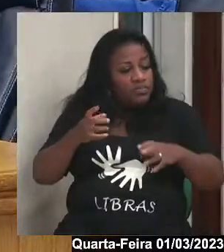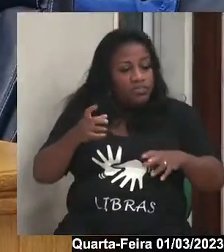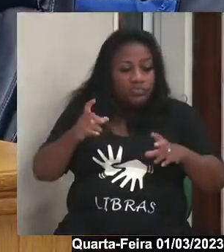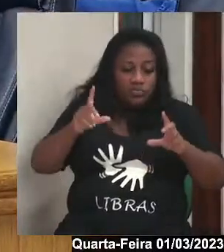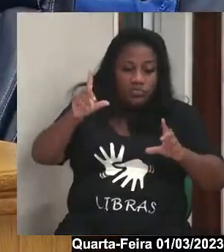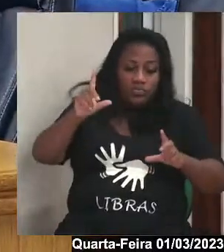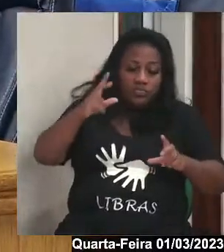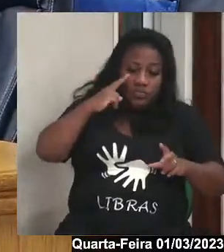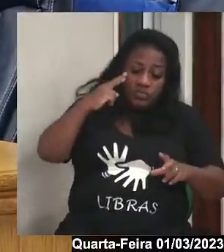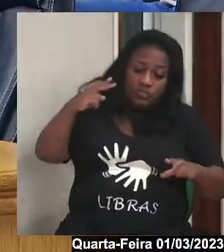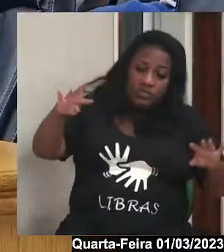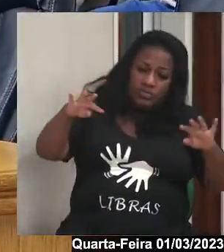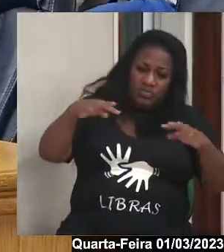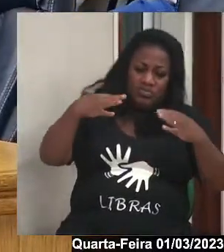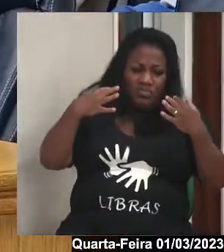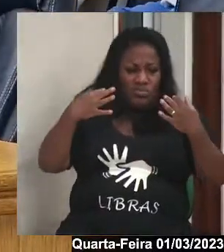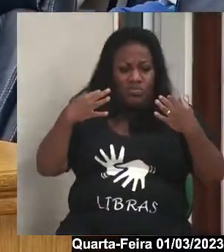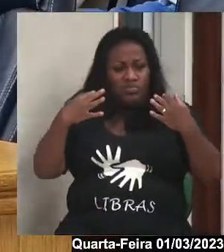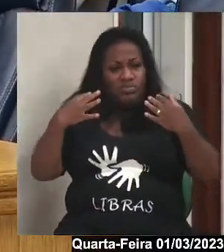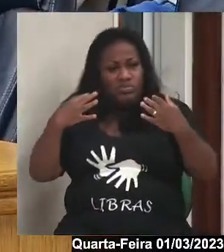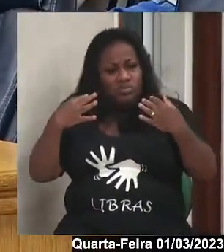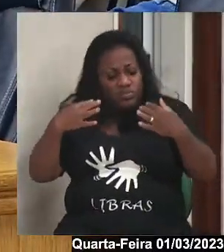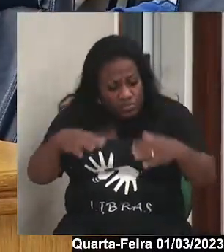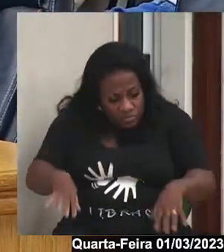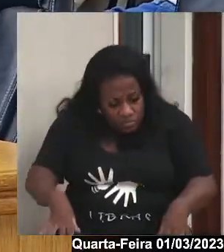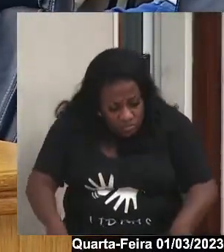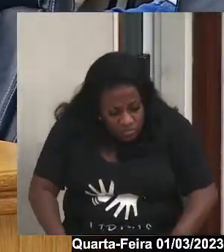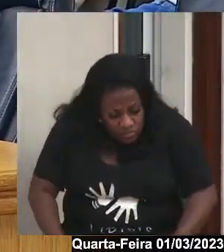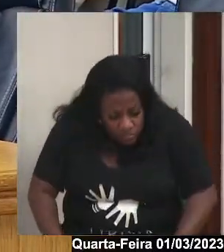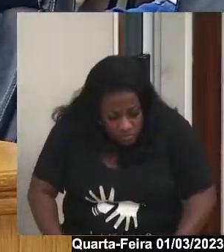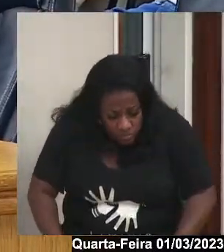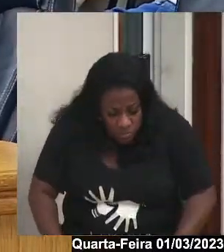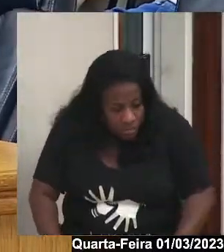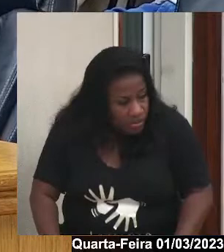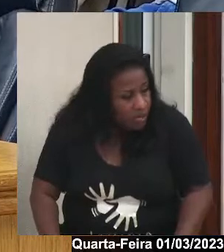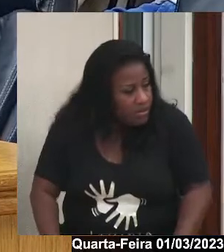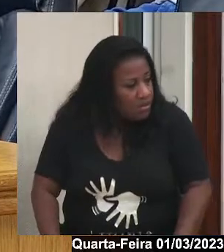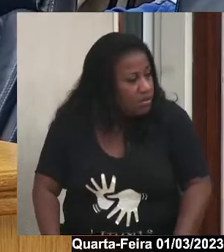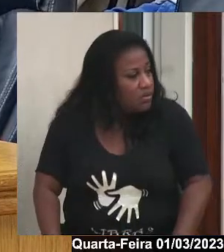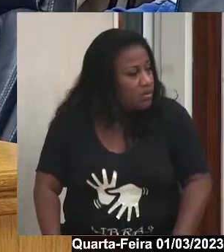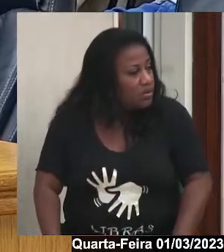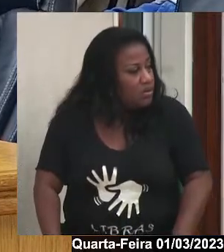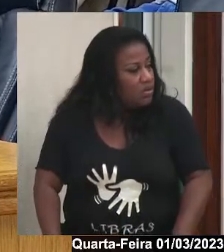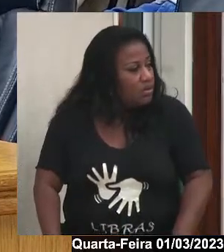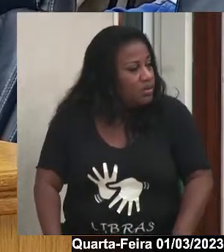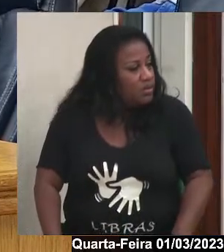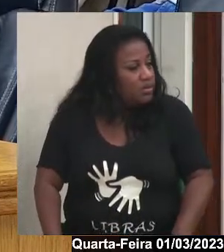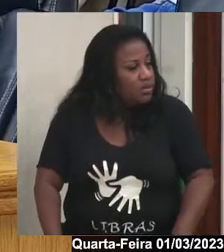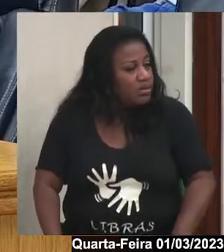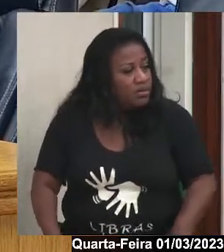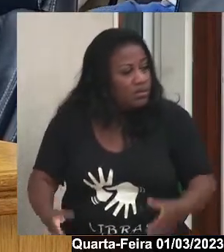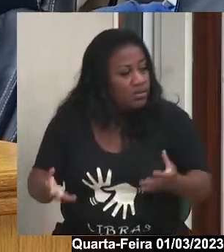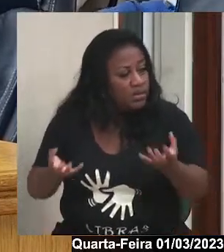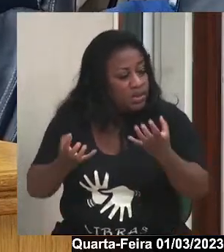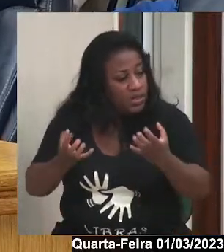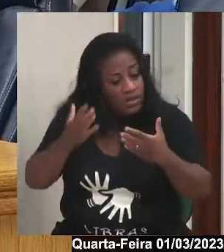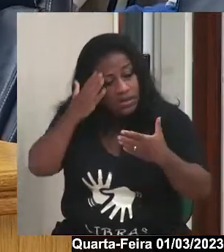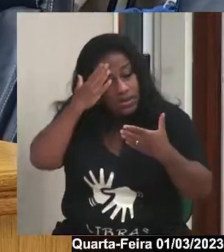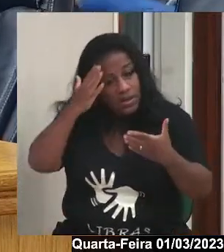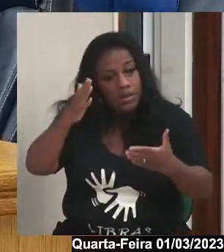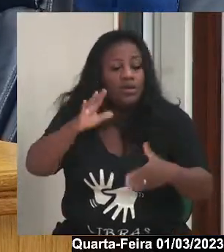amigo Carlinho de Santa Clara, meu amigo Tião. Parabéns, meu Tião. Deus abençoe. Agradecer a cada um de vocês,